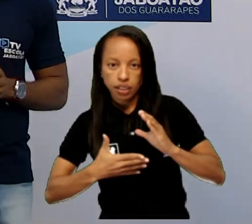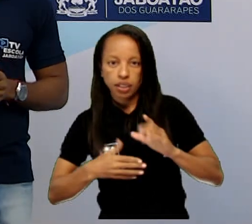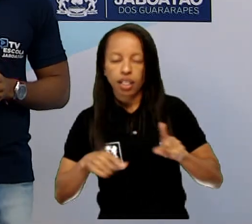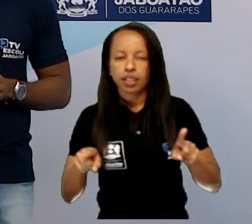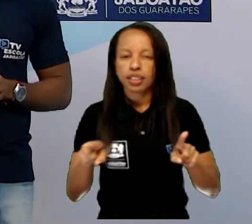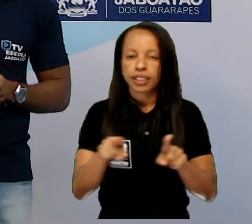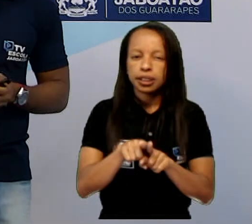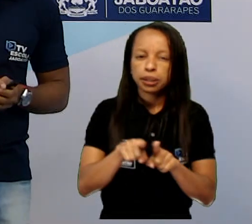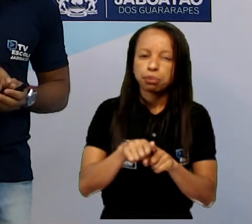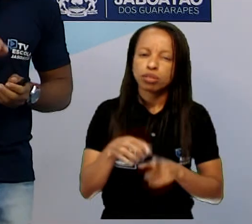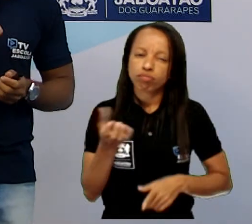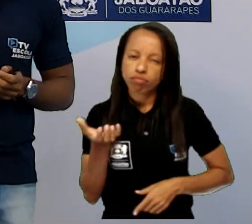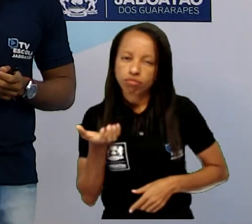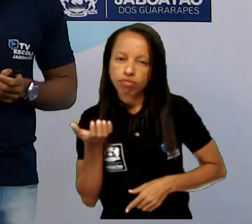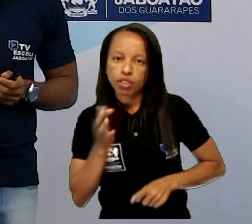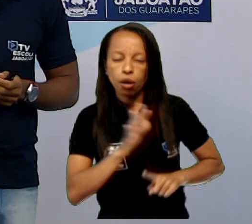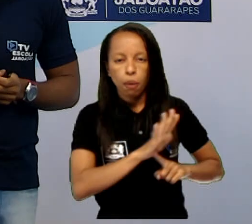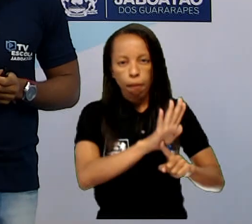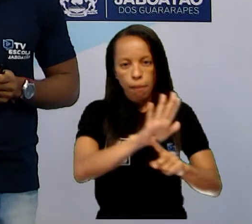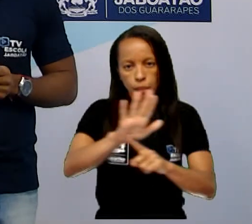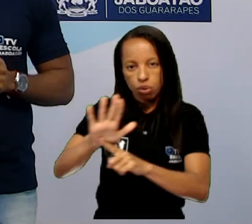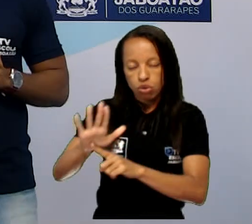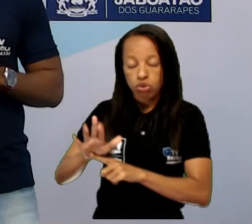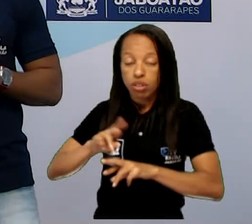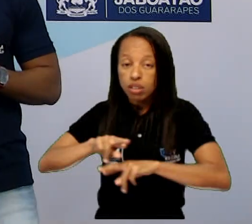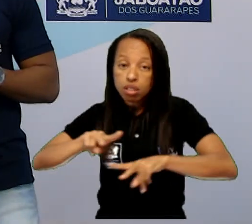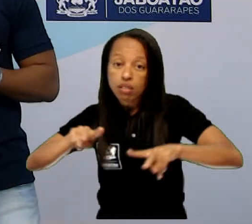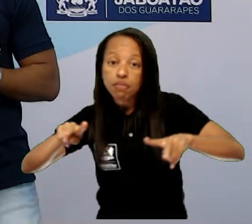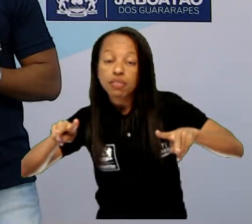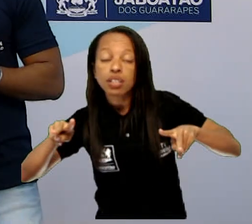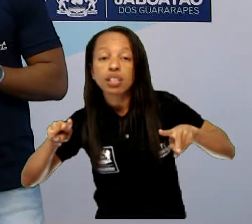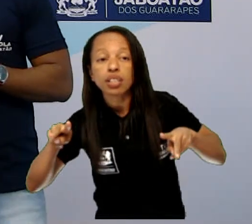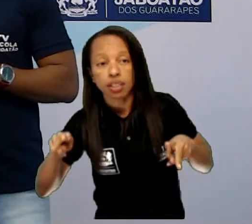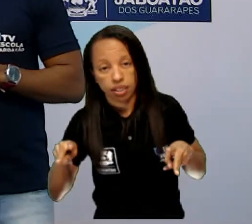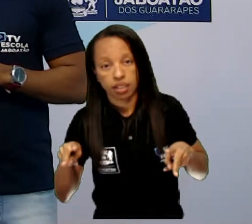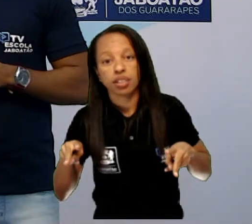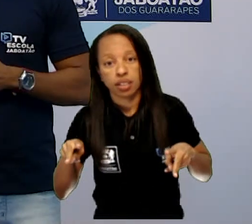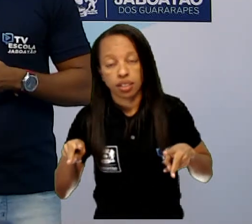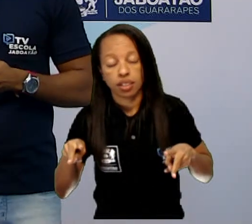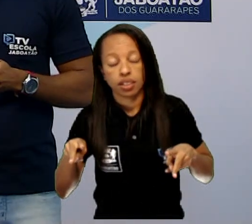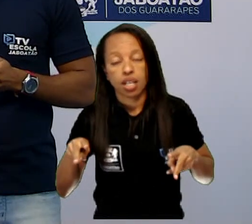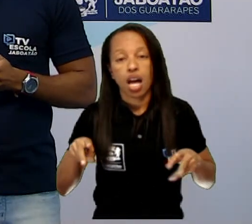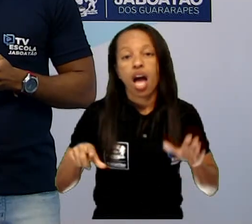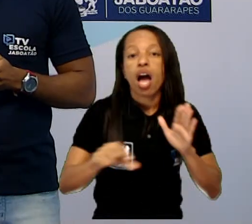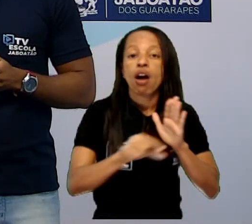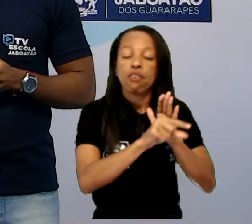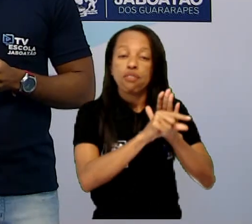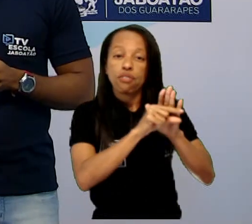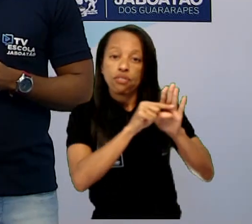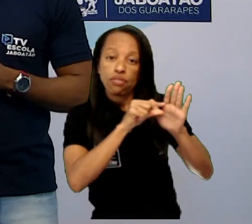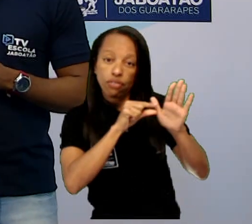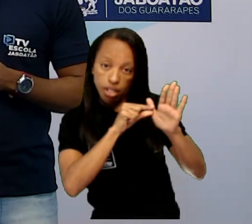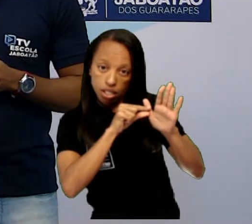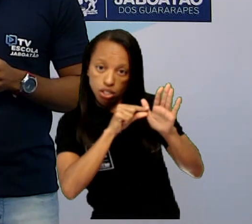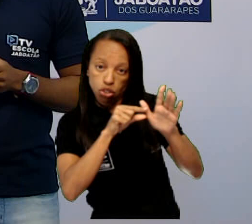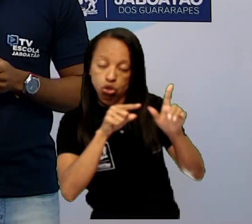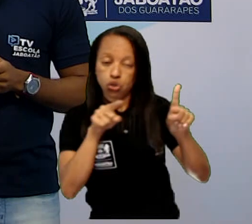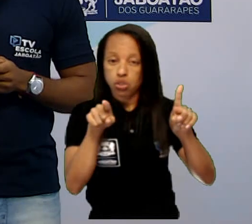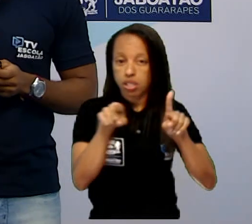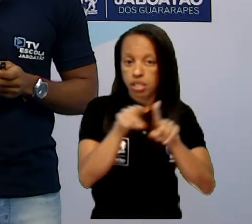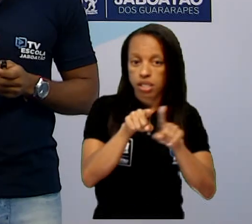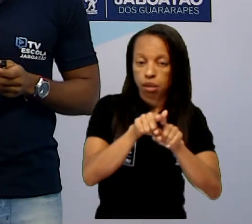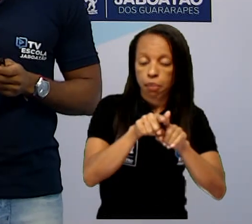mostrar para vocês a diferença que há entre verso, tá? E estrofe. Isso